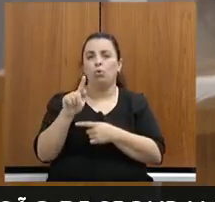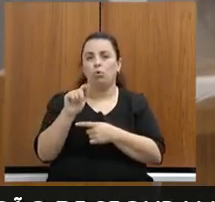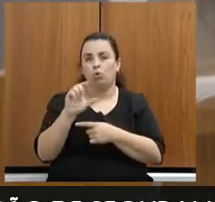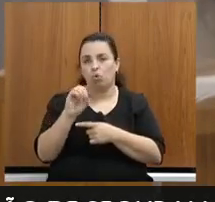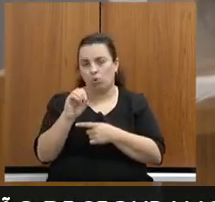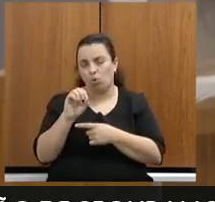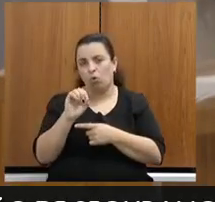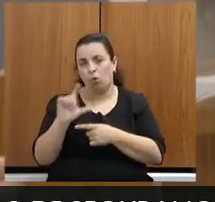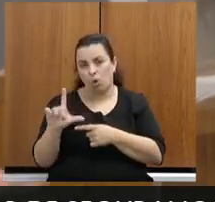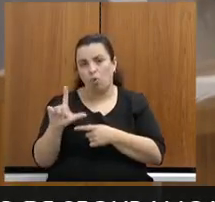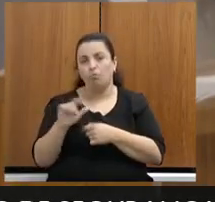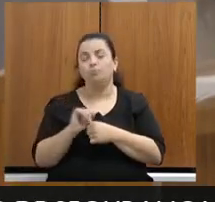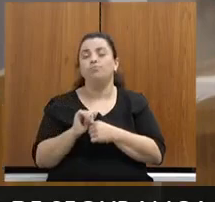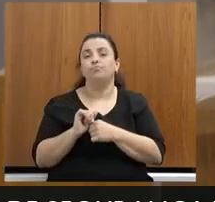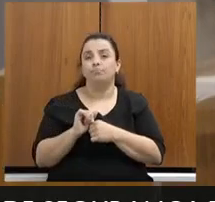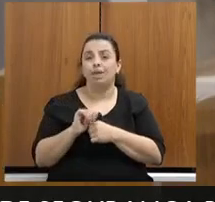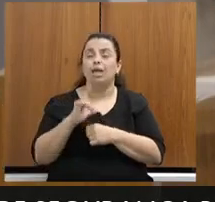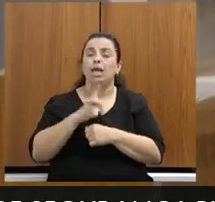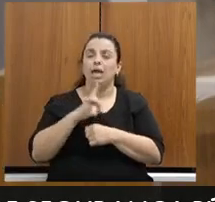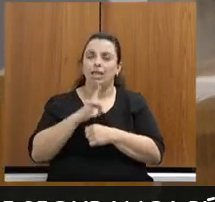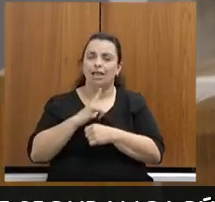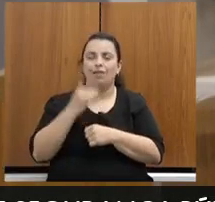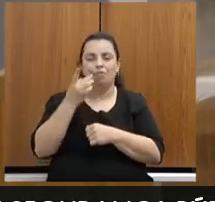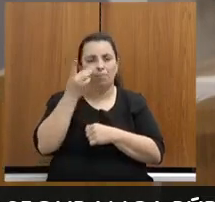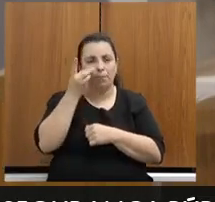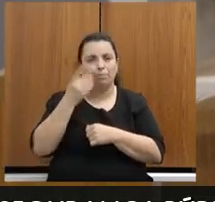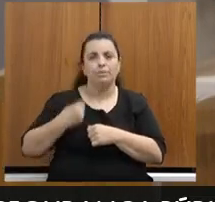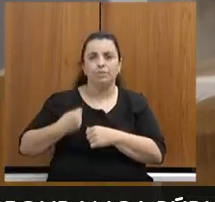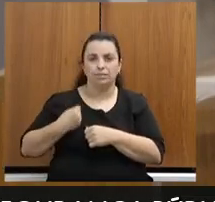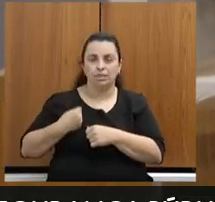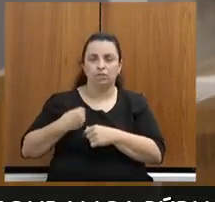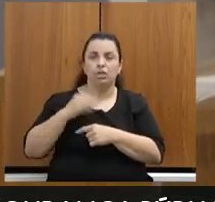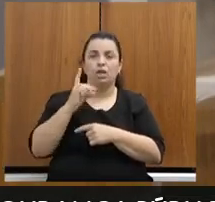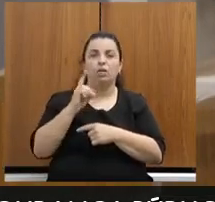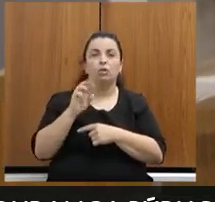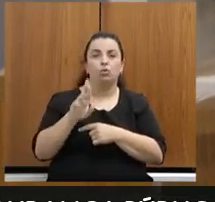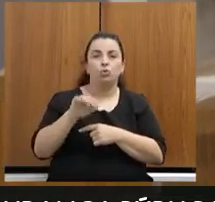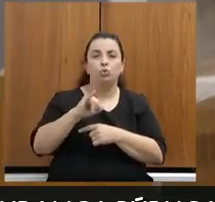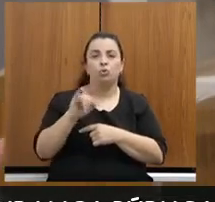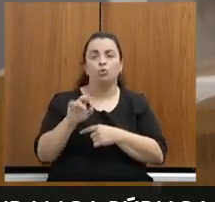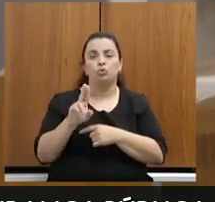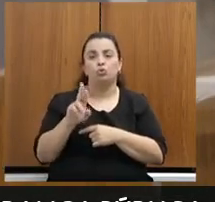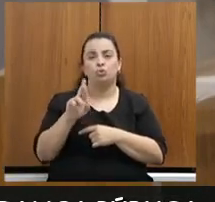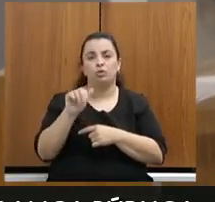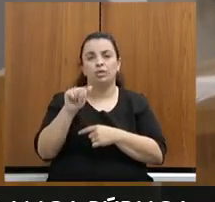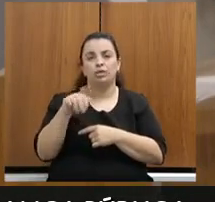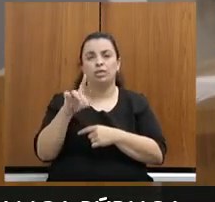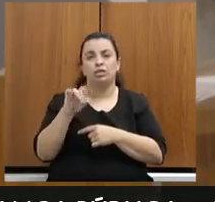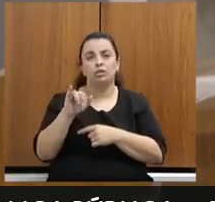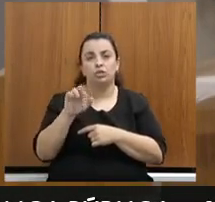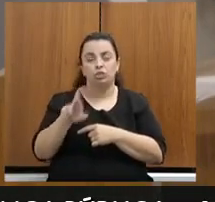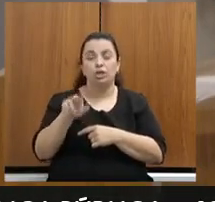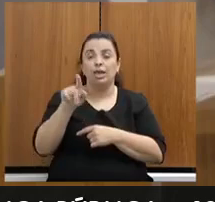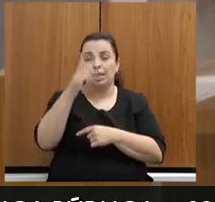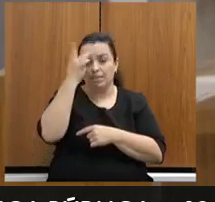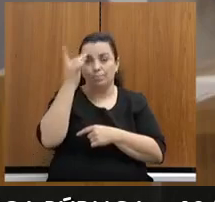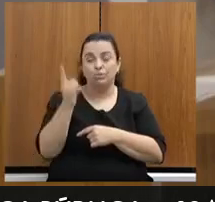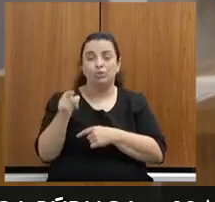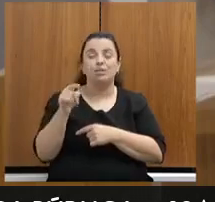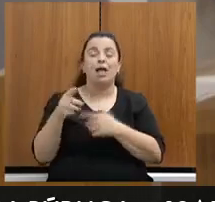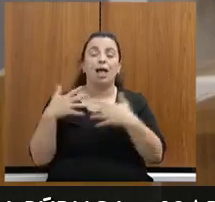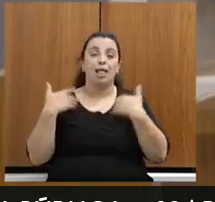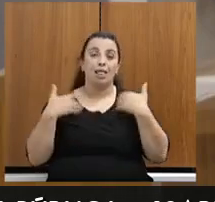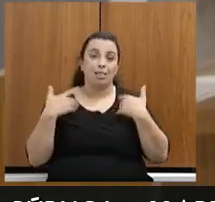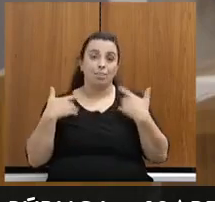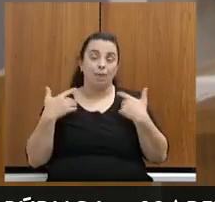lá e o delegado e o pessoal lá bastante animado com as coisas